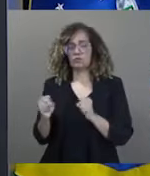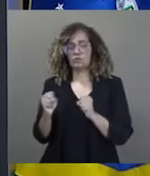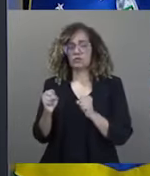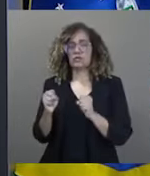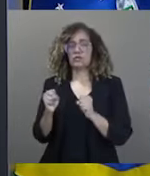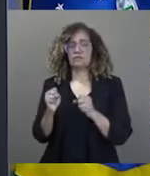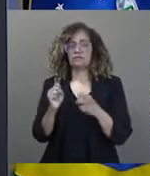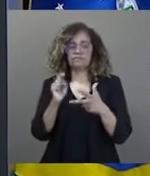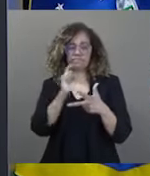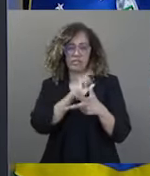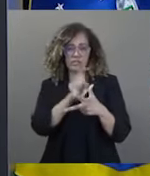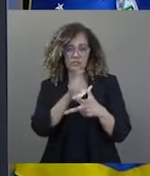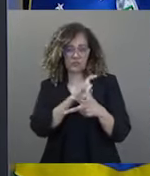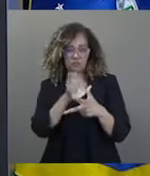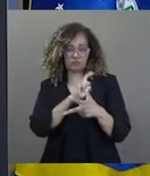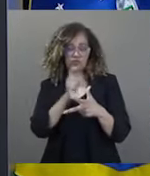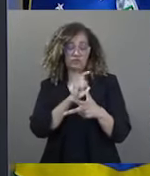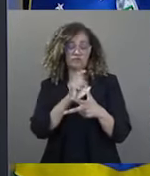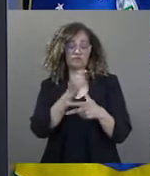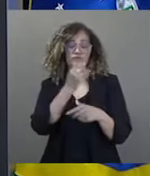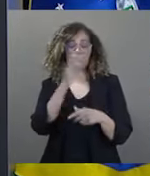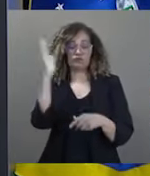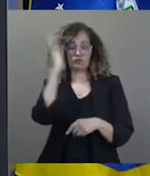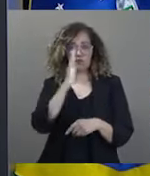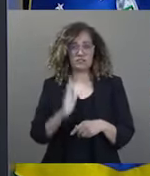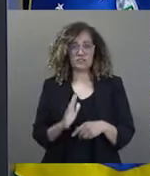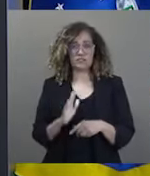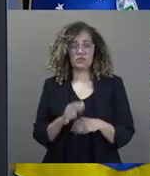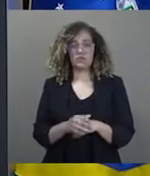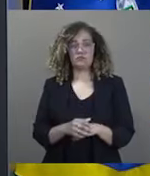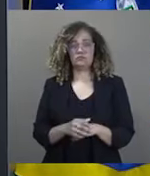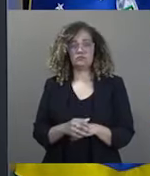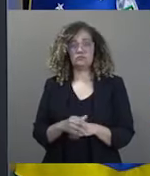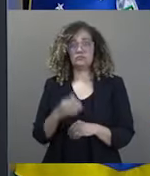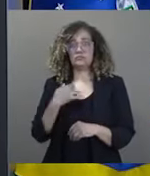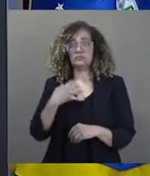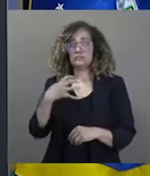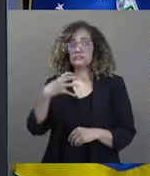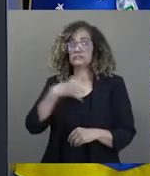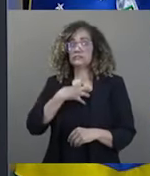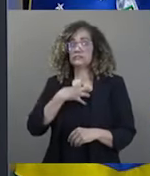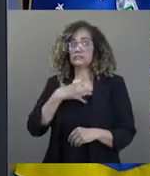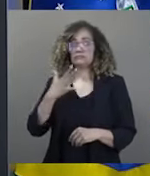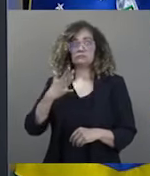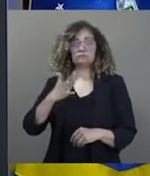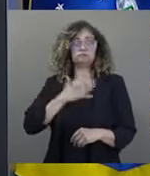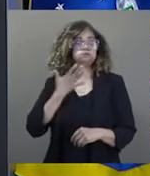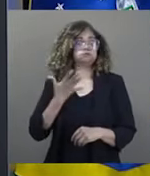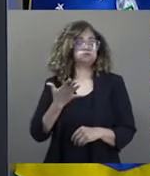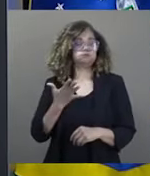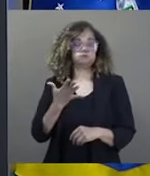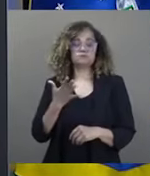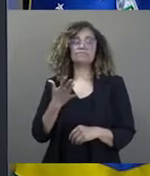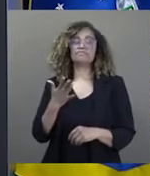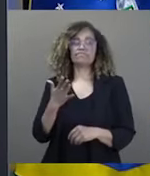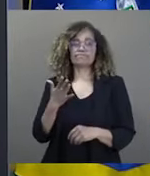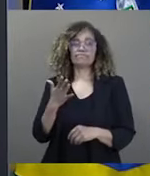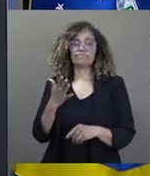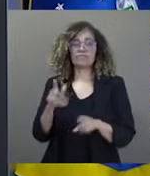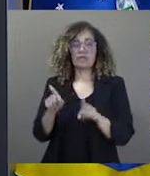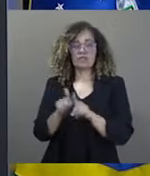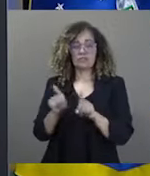Cajuru que tem pavor do Governador Tarcísio eu tenho por ele o desejo de uma